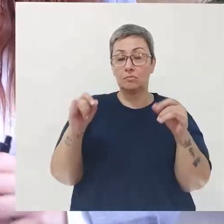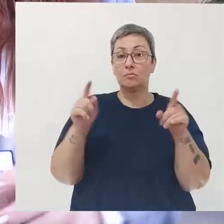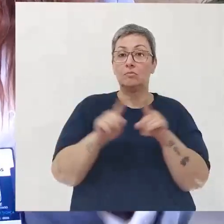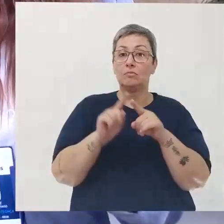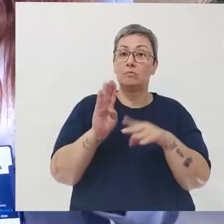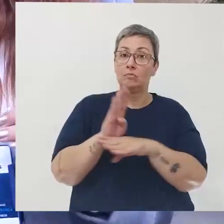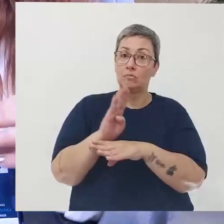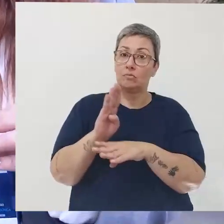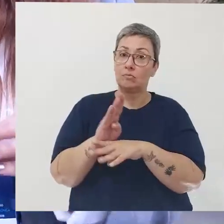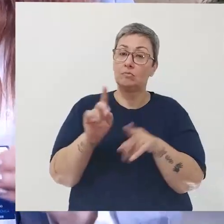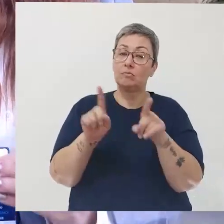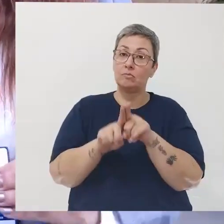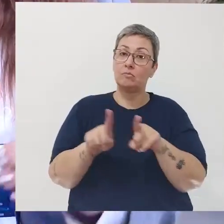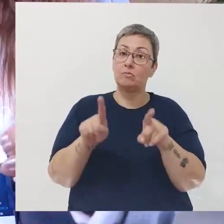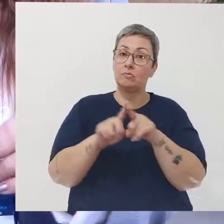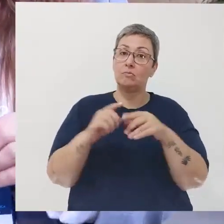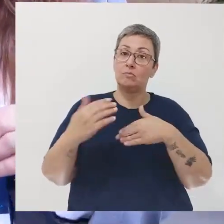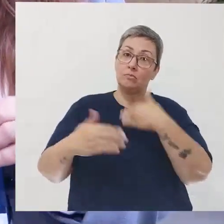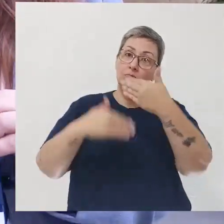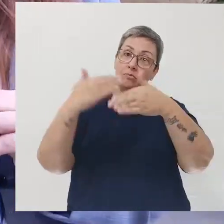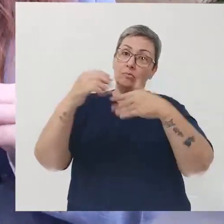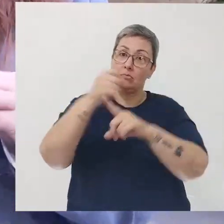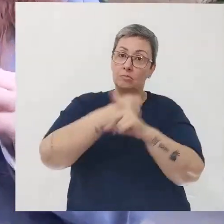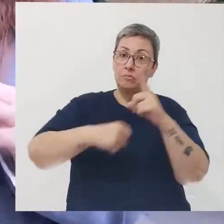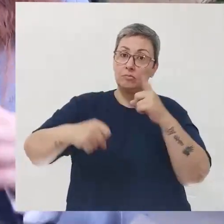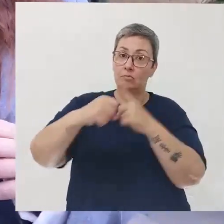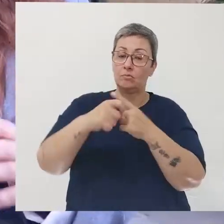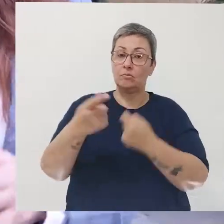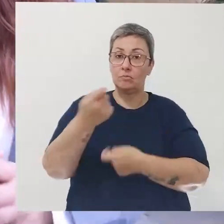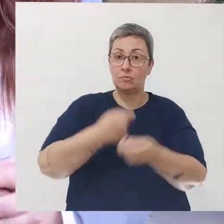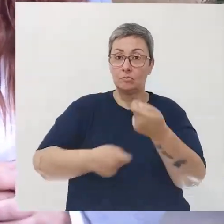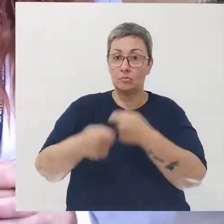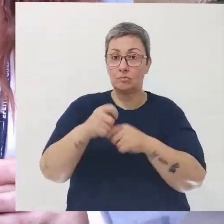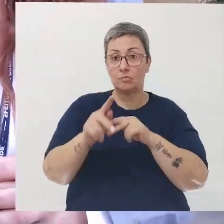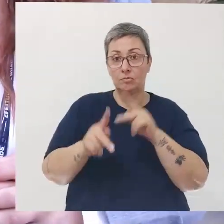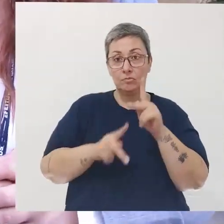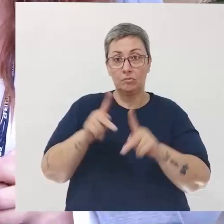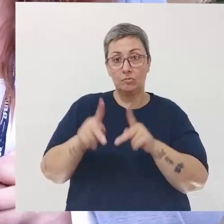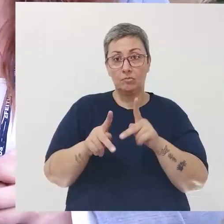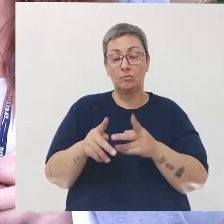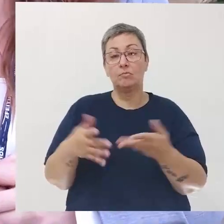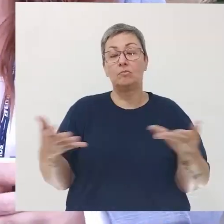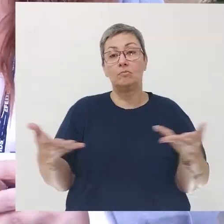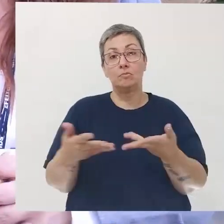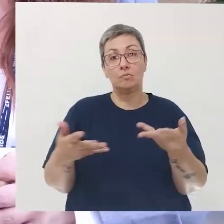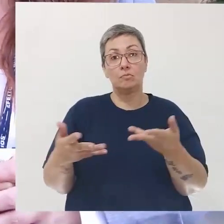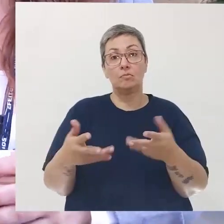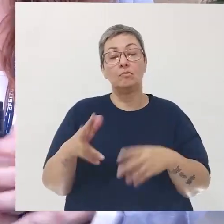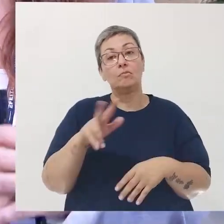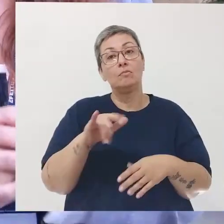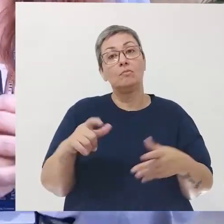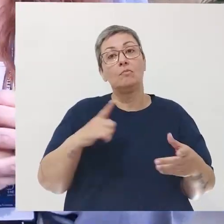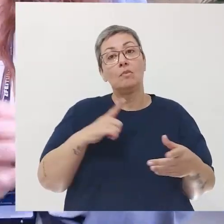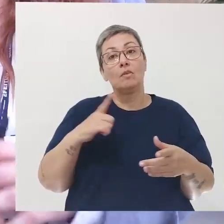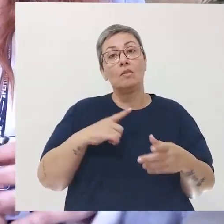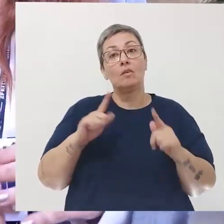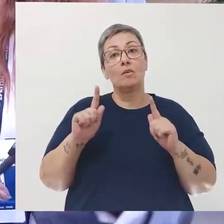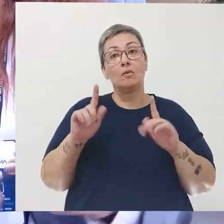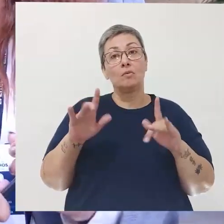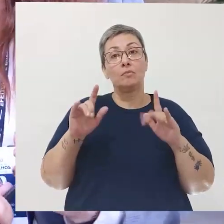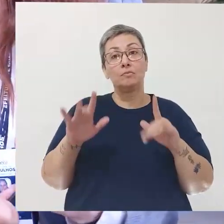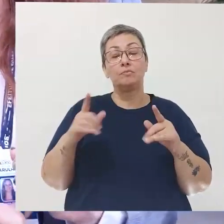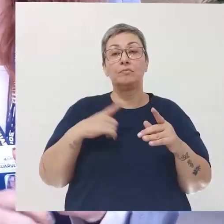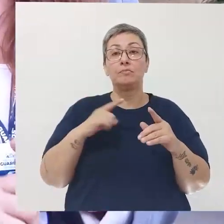elétrica, contribuindo assim para o desenvolvimento social e econômico da população. Hoje, nós temos